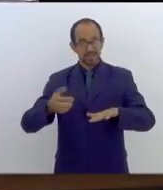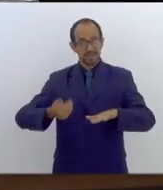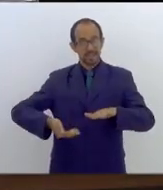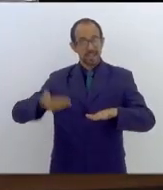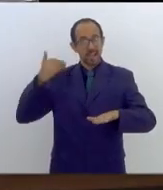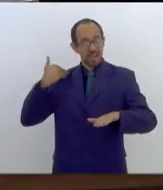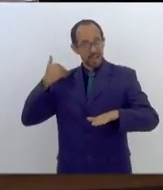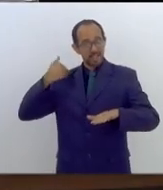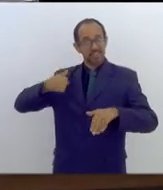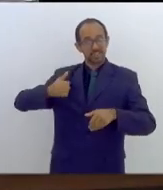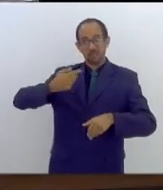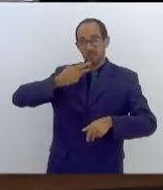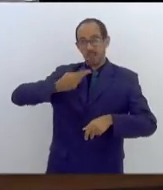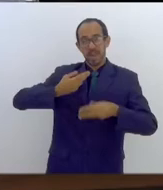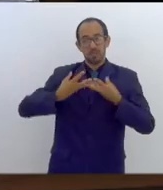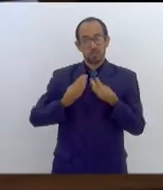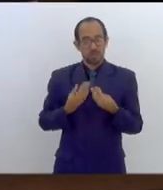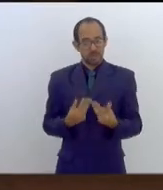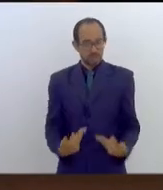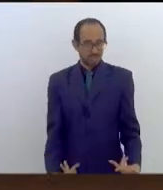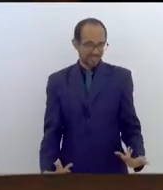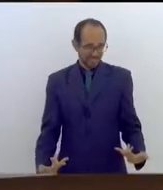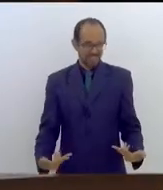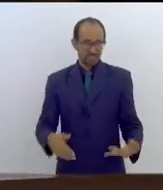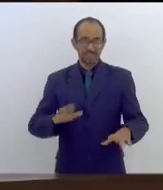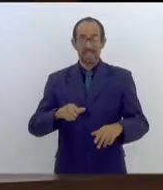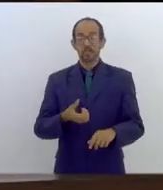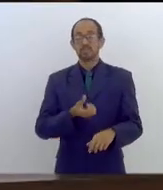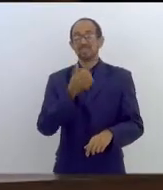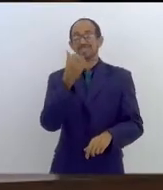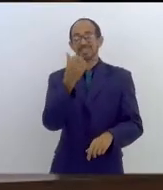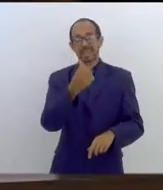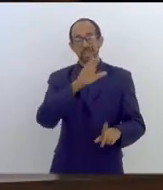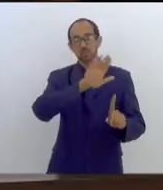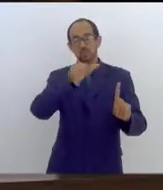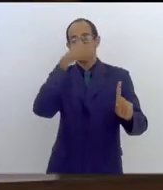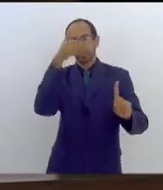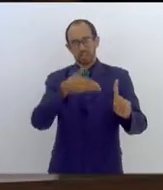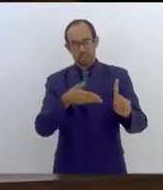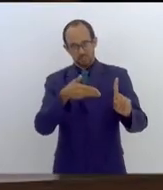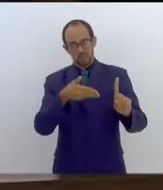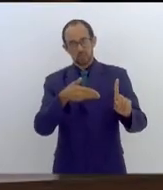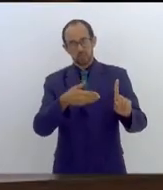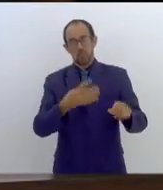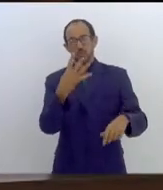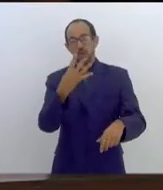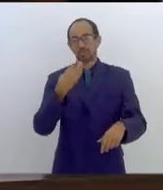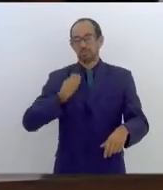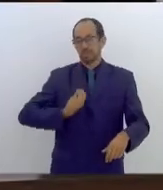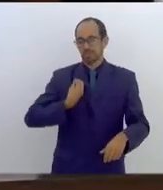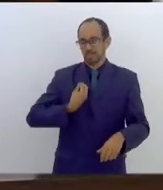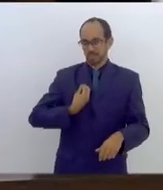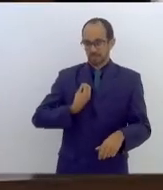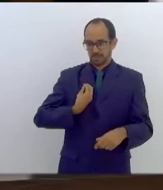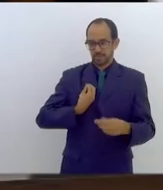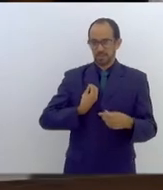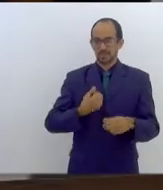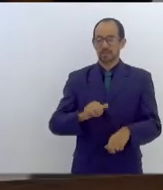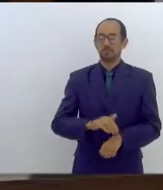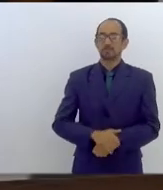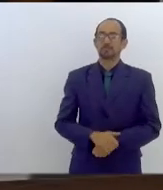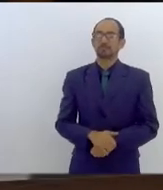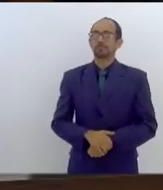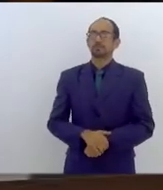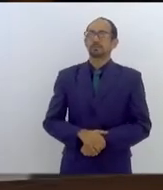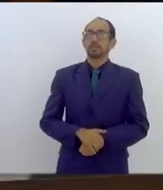me estendi mais do que eu devido mas eram seis homenageados quatro presentes mas vamos